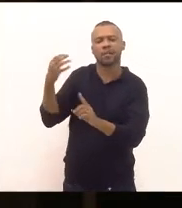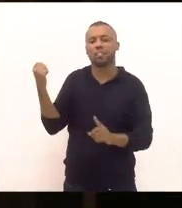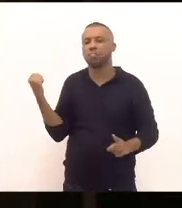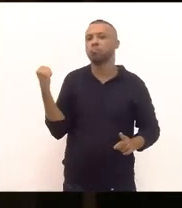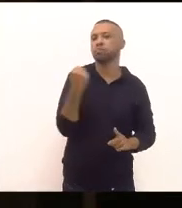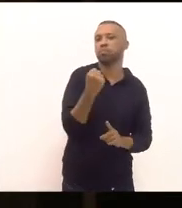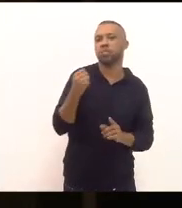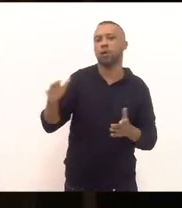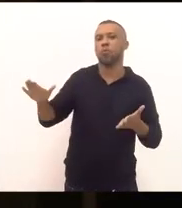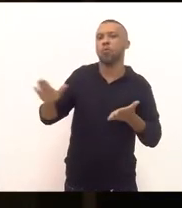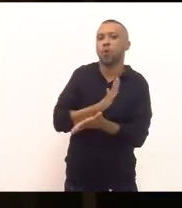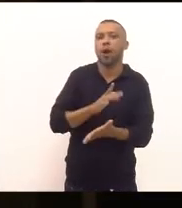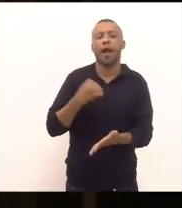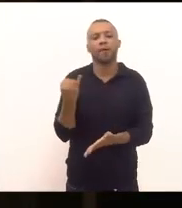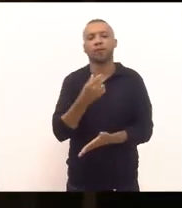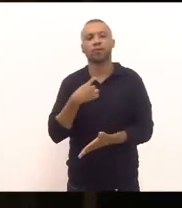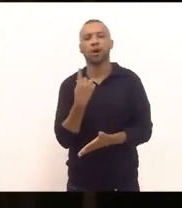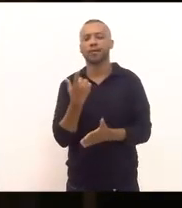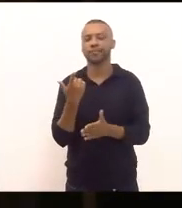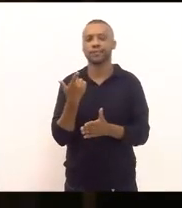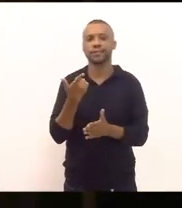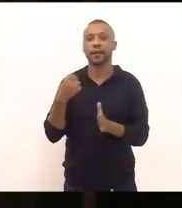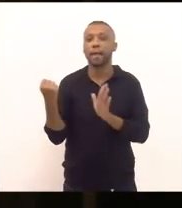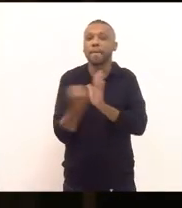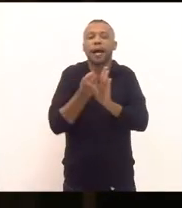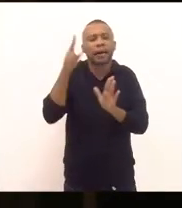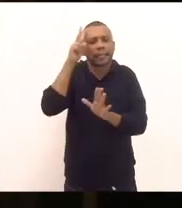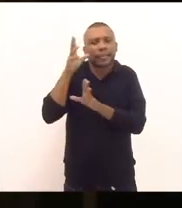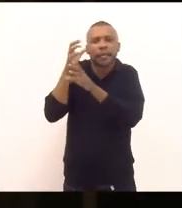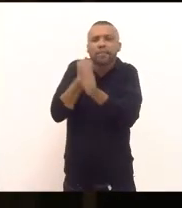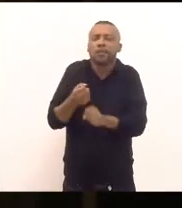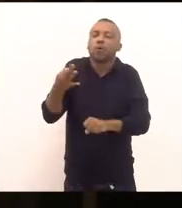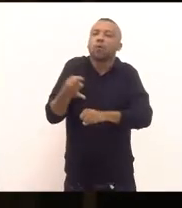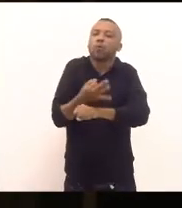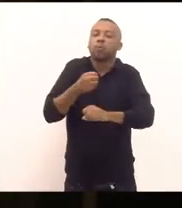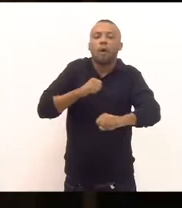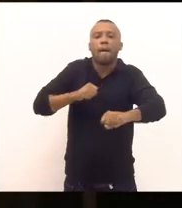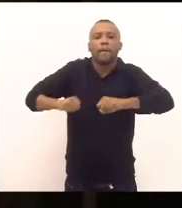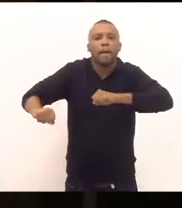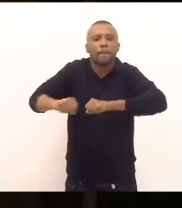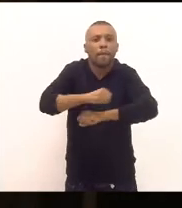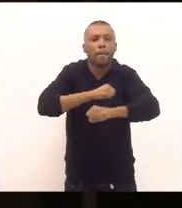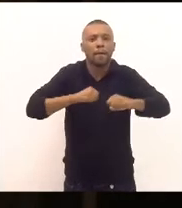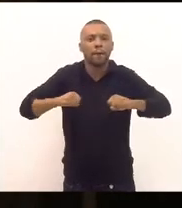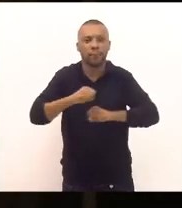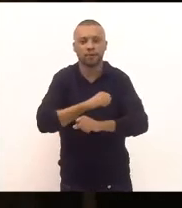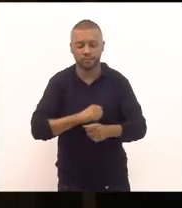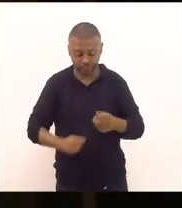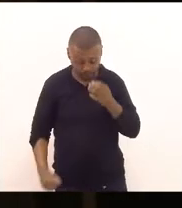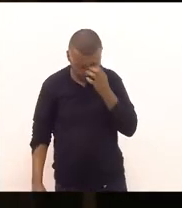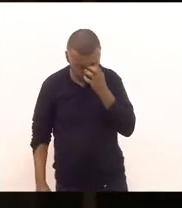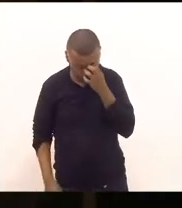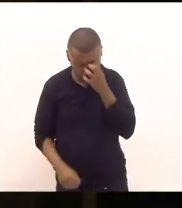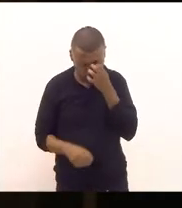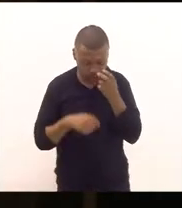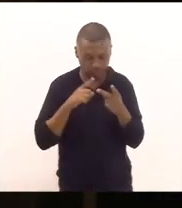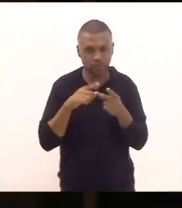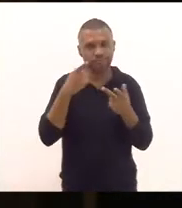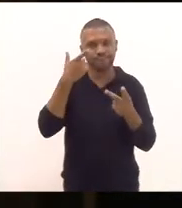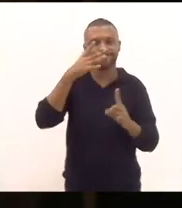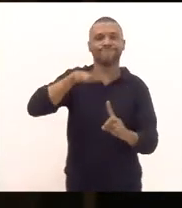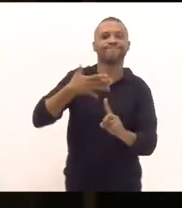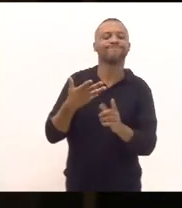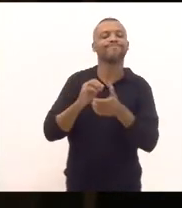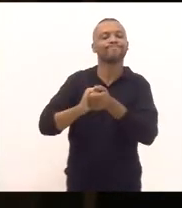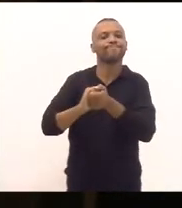massacram importante a gente ter sempre a memória daqueles que resistem é segundo lugar saudar o